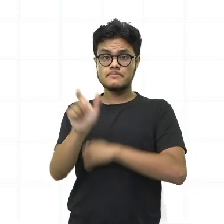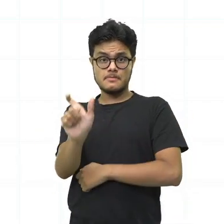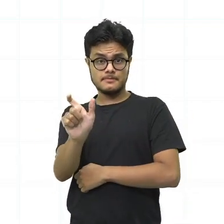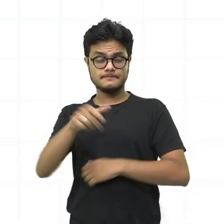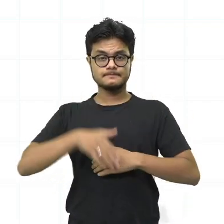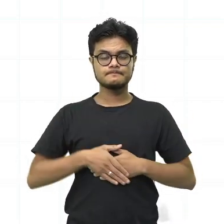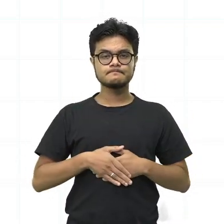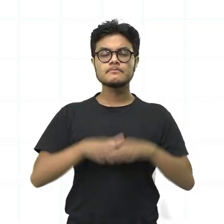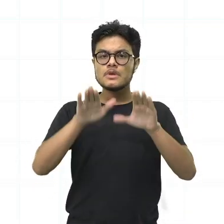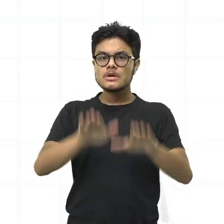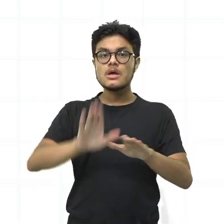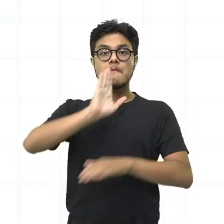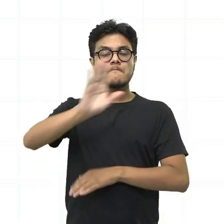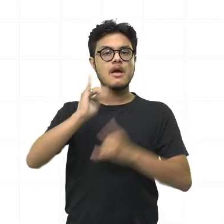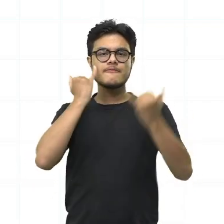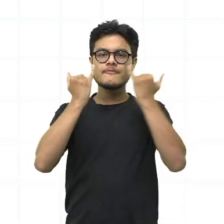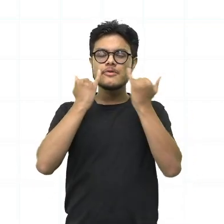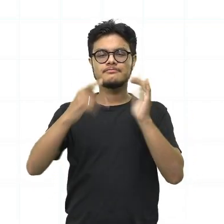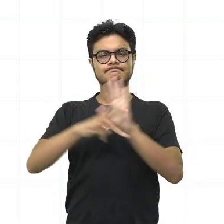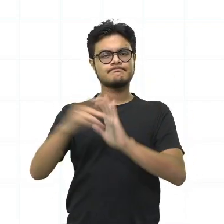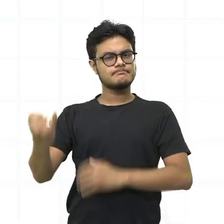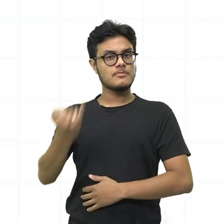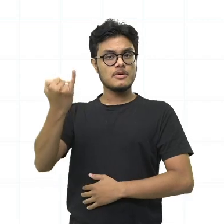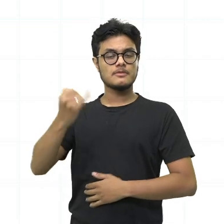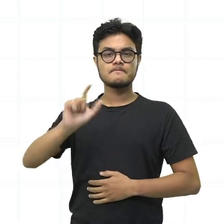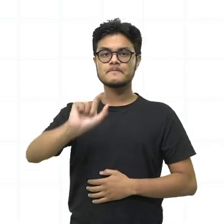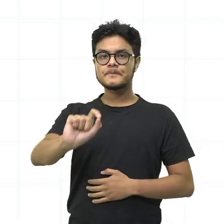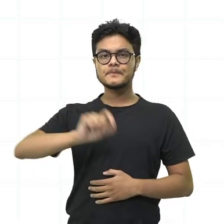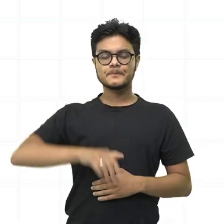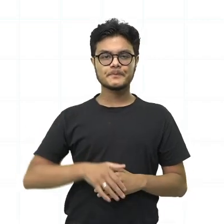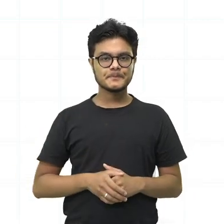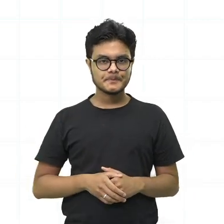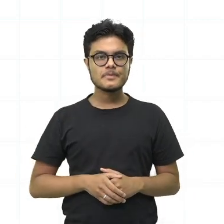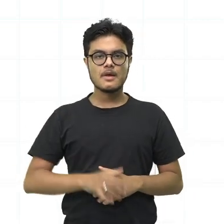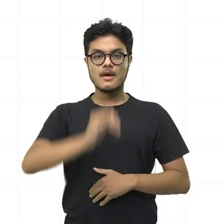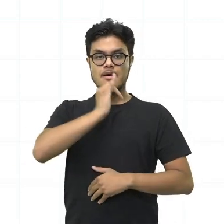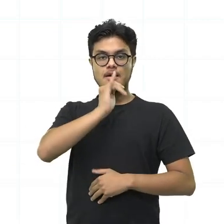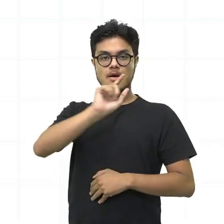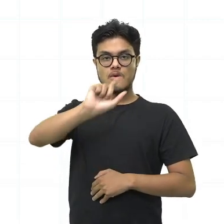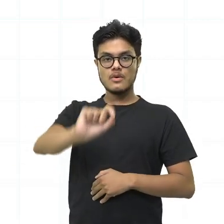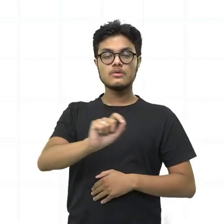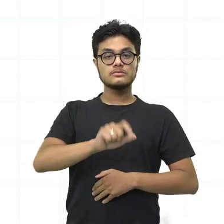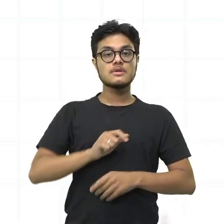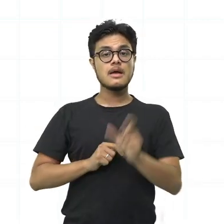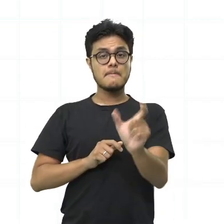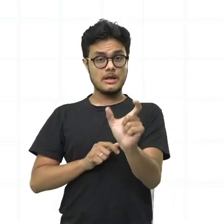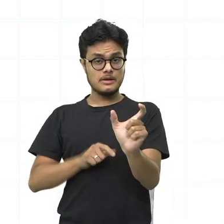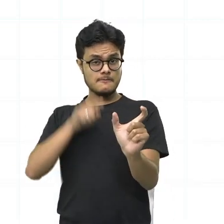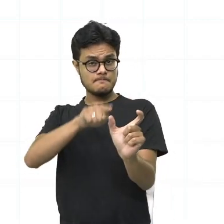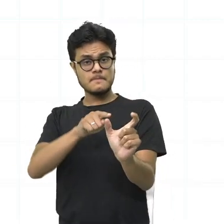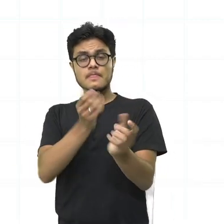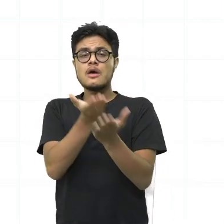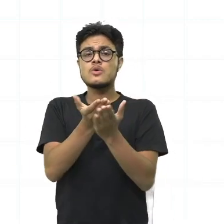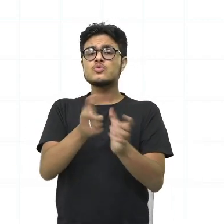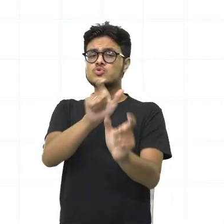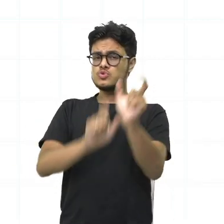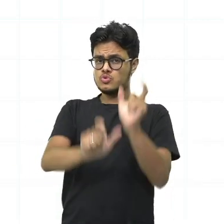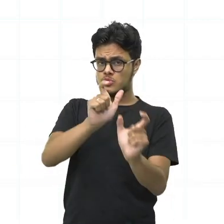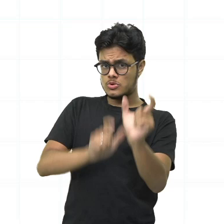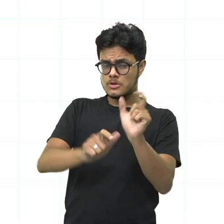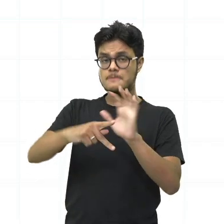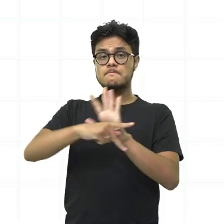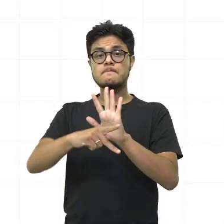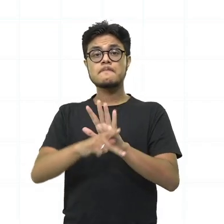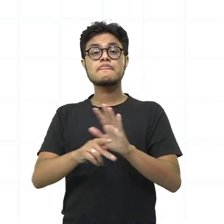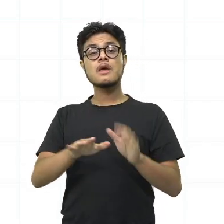ela pertence, certo? Então, nessa primeira informação, nós temos aí o quê? Né? Que é o estudo, né,